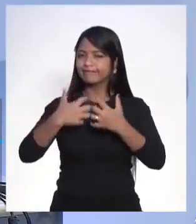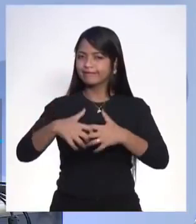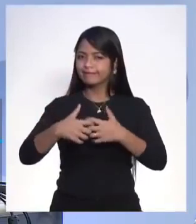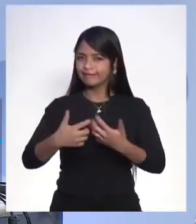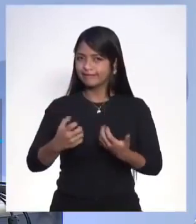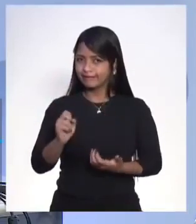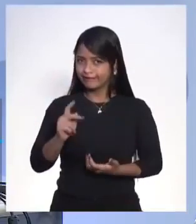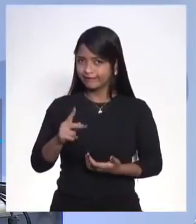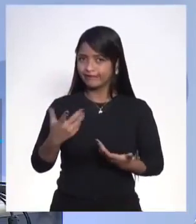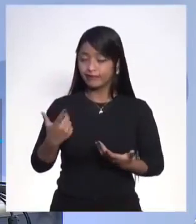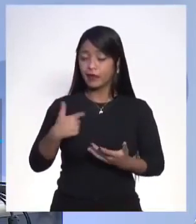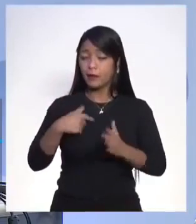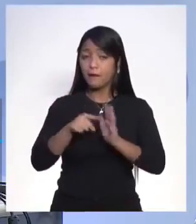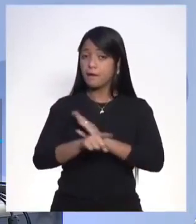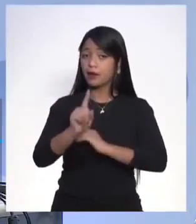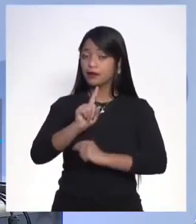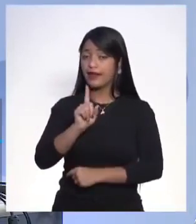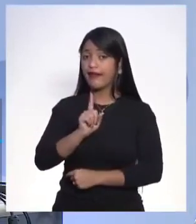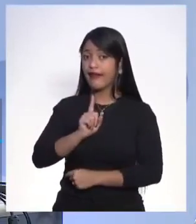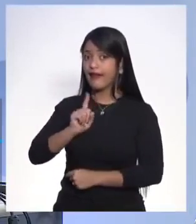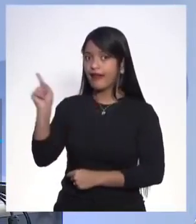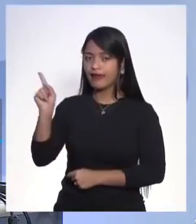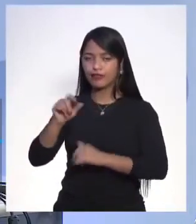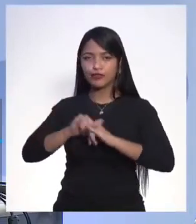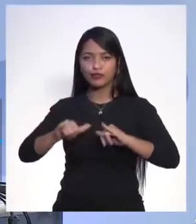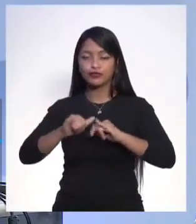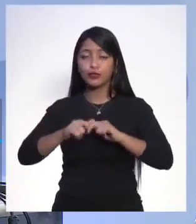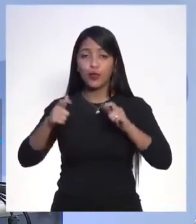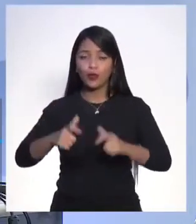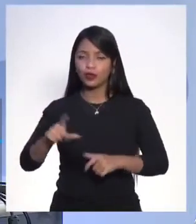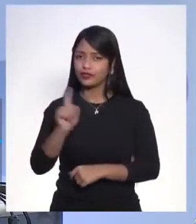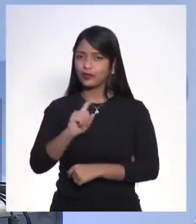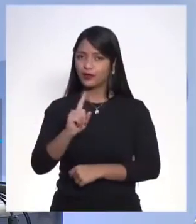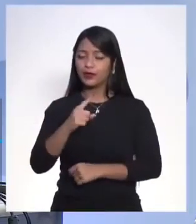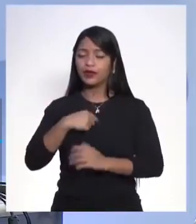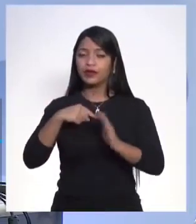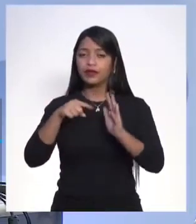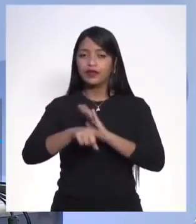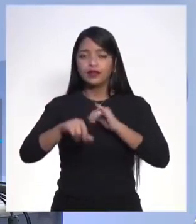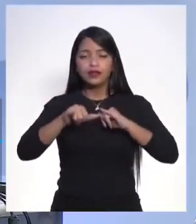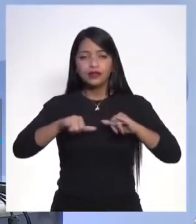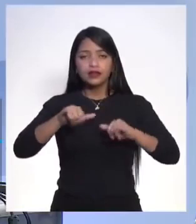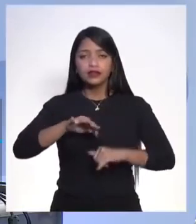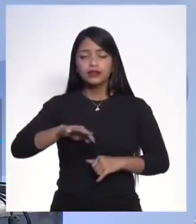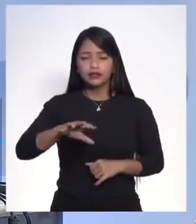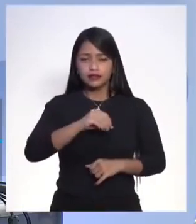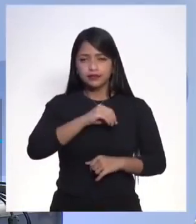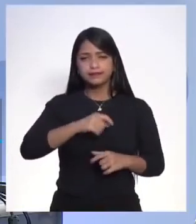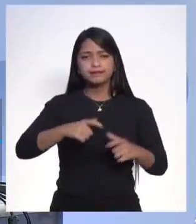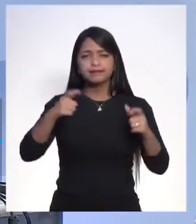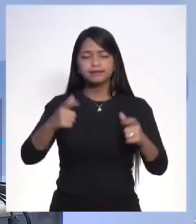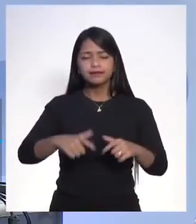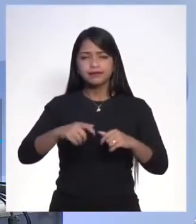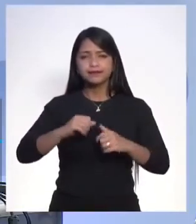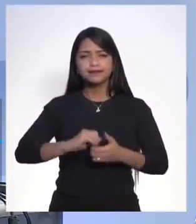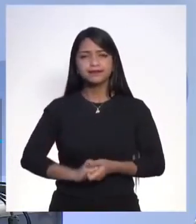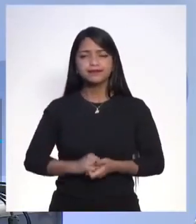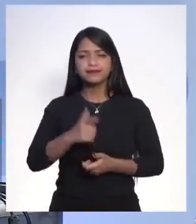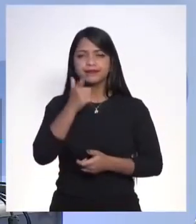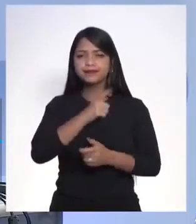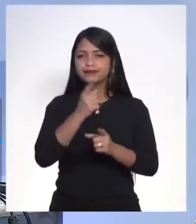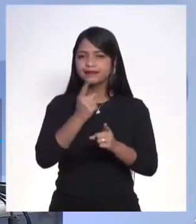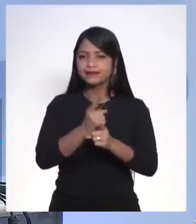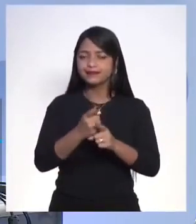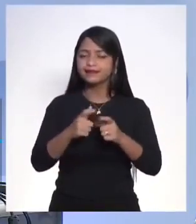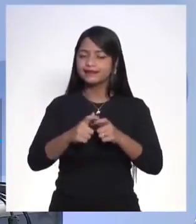onde circula esta notícia. Eu coloquei onde circulam as notícias de forma geral. E aí, a maioria respondeu